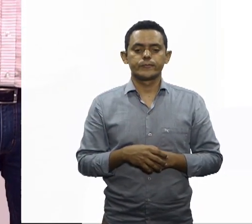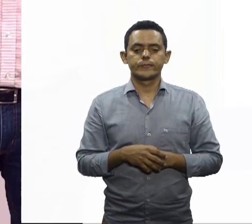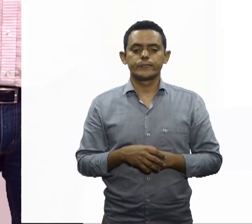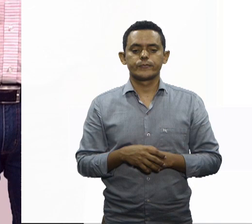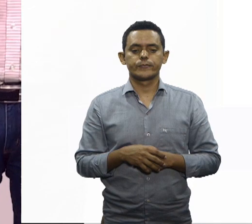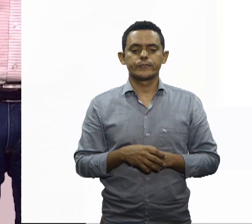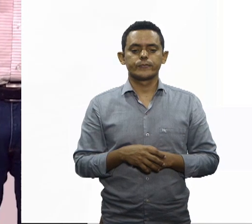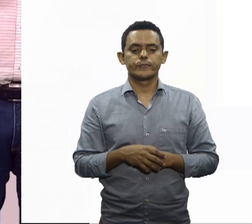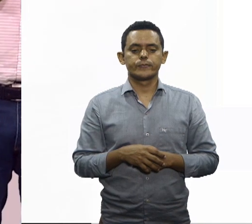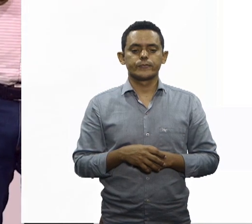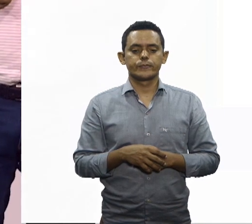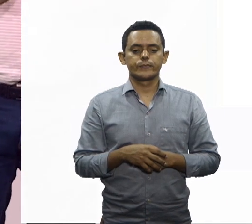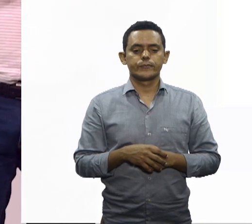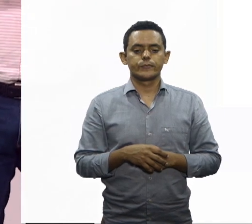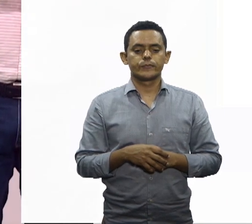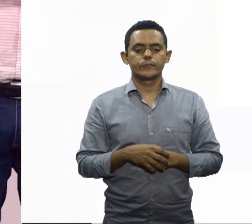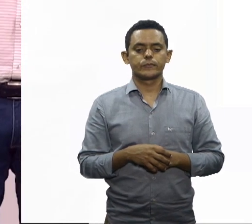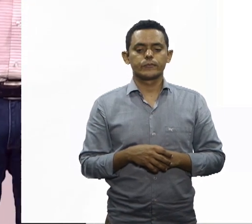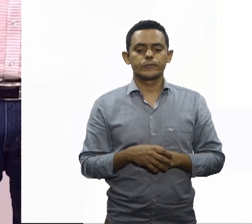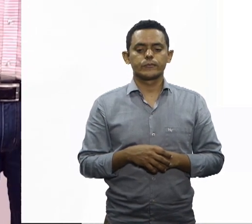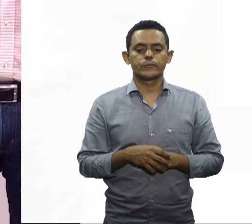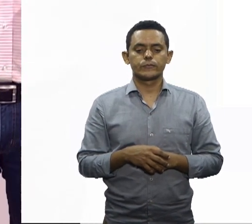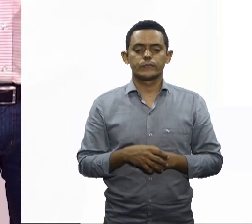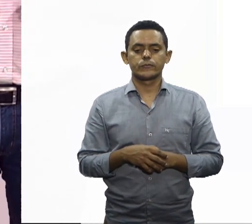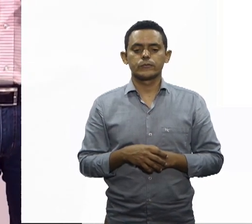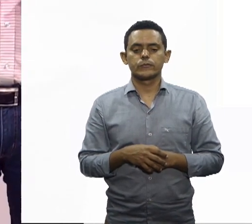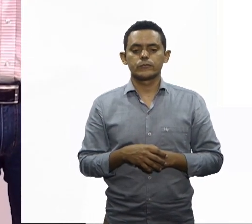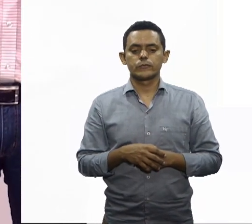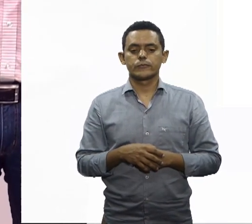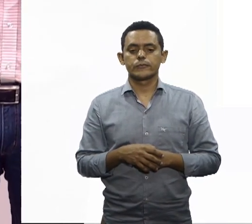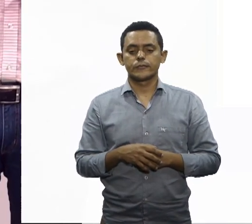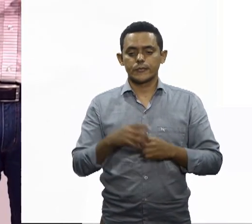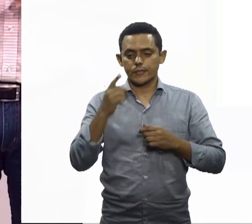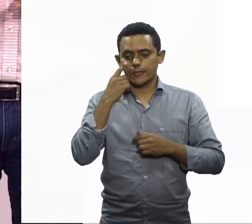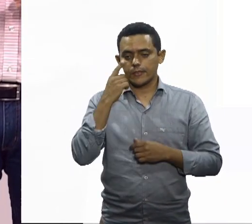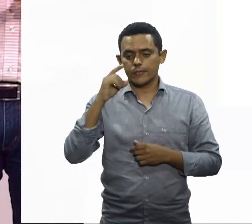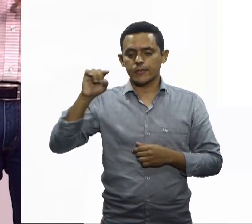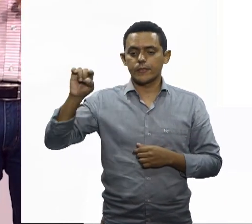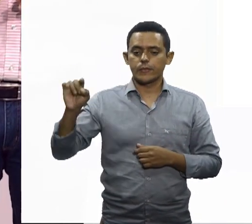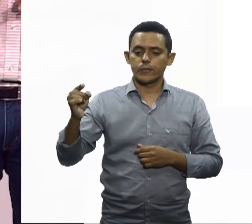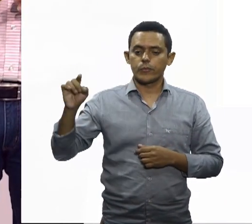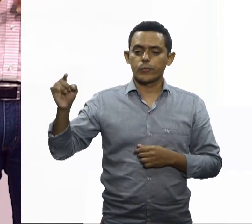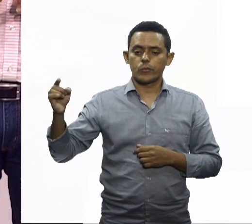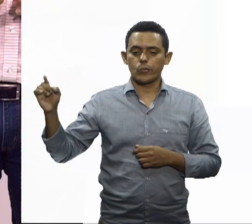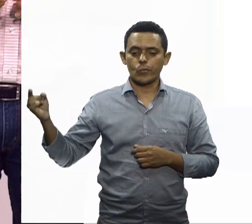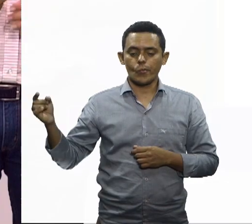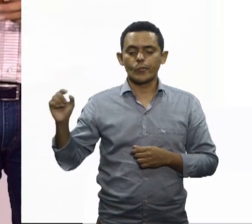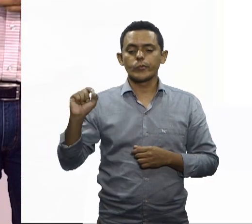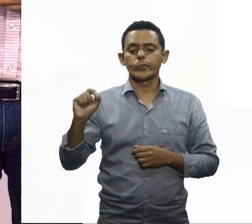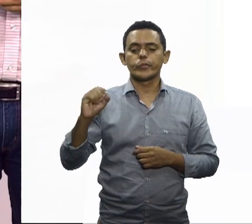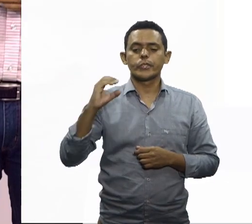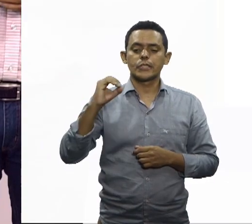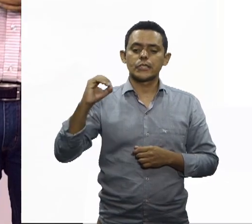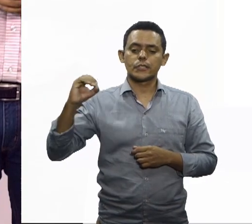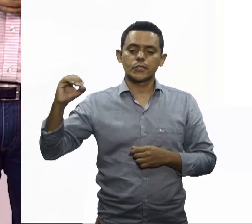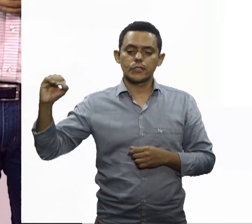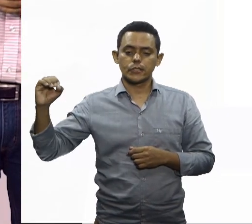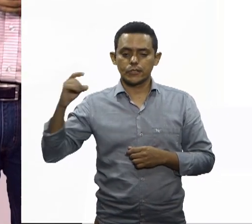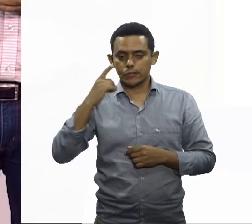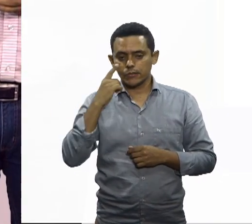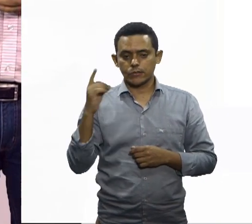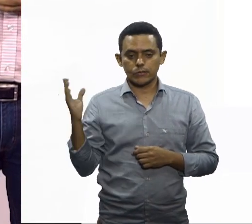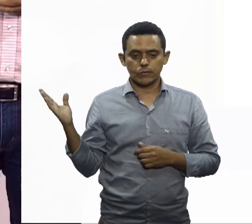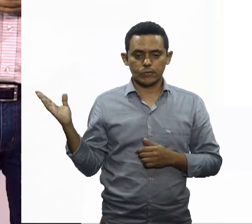a terceira. Os espaços que existem entre essas vírgulas, você vai preencher com zeros. Ficando assim, ó, 3 zeros